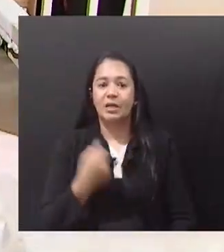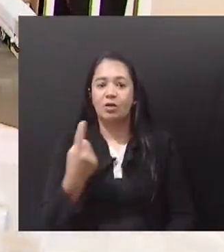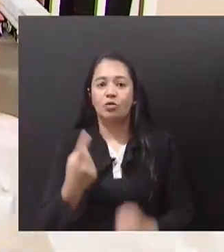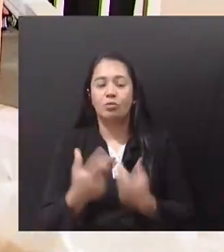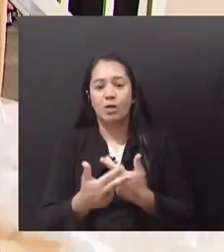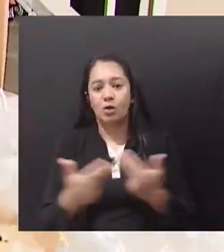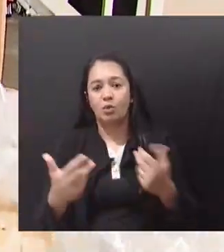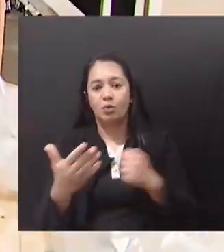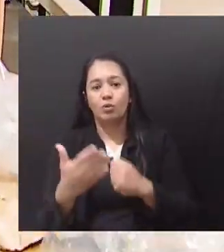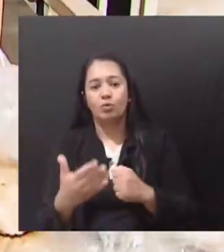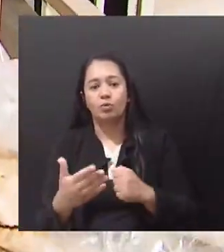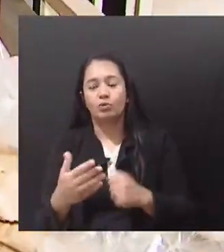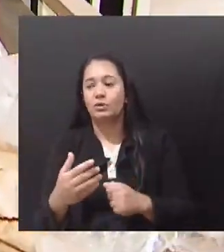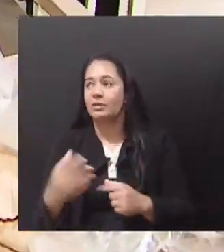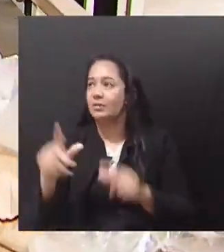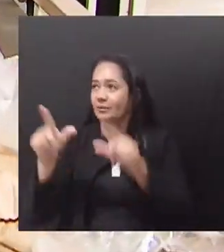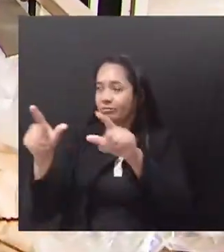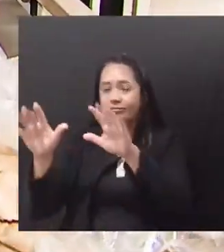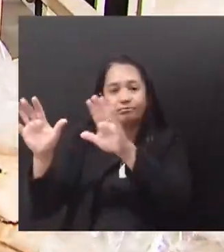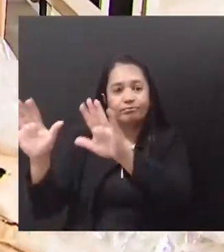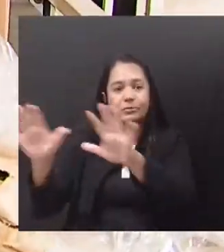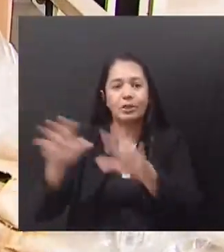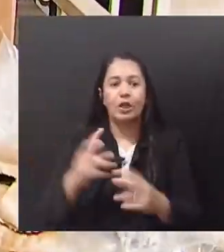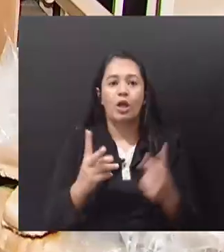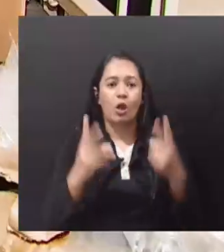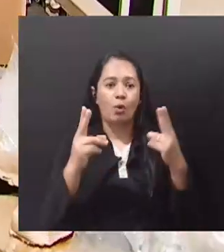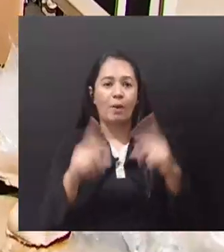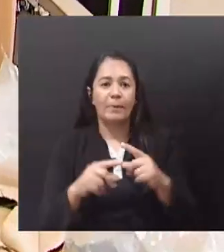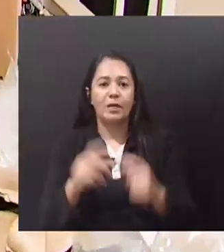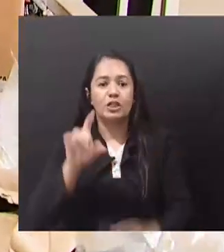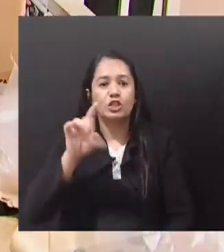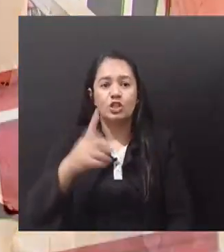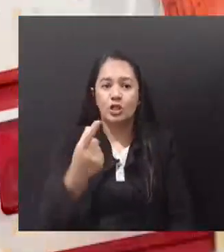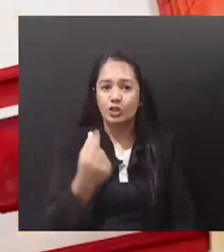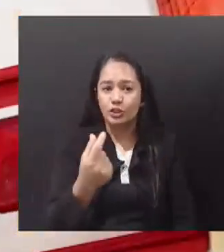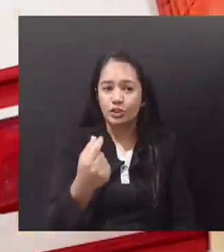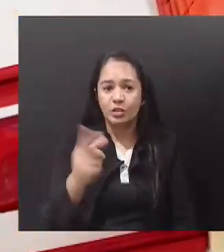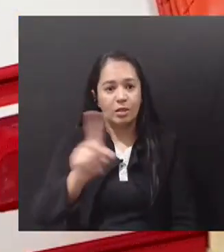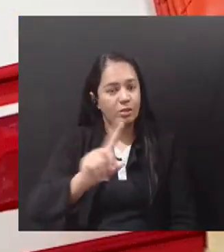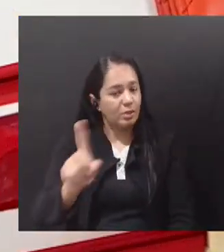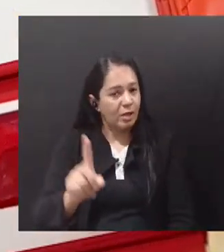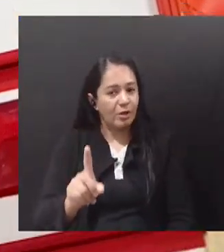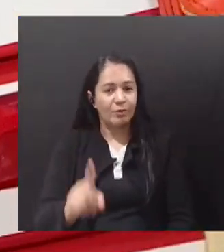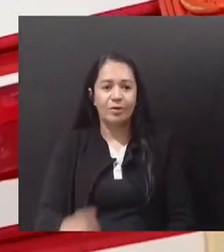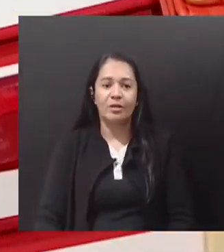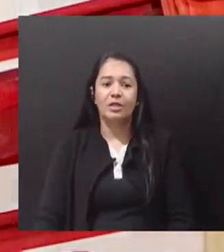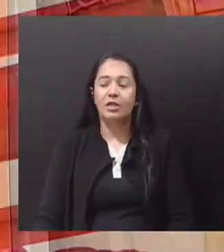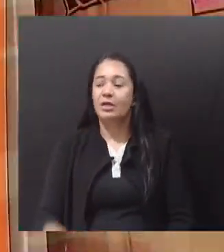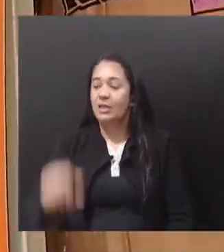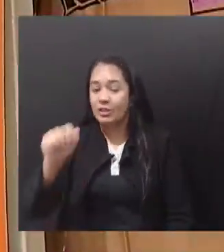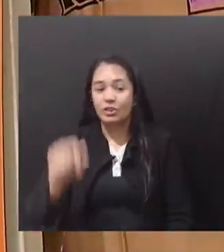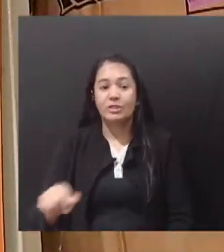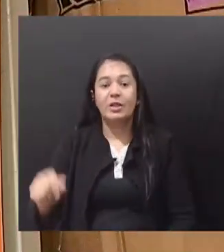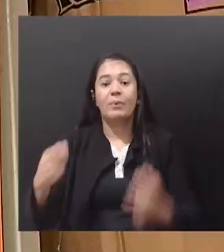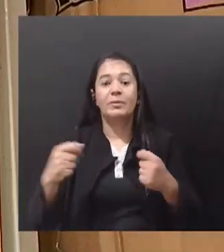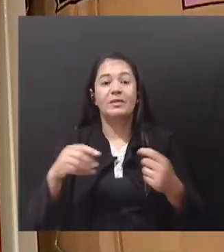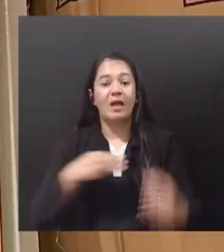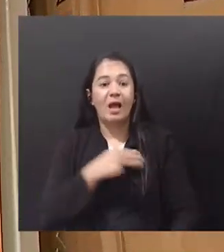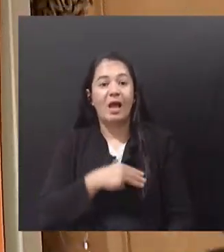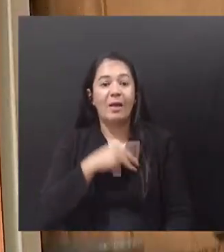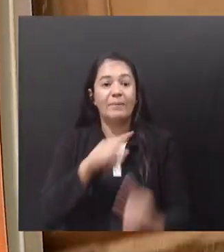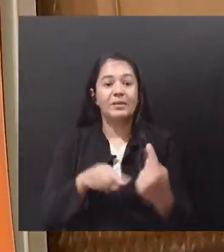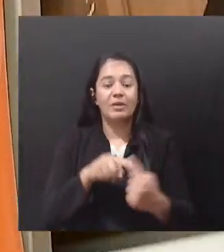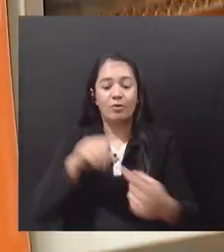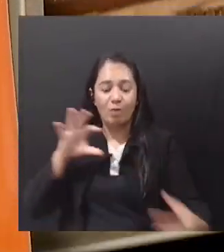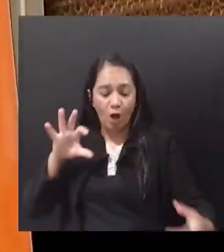de bazares como esse, né? Mas não é só de dinheiro que a fraternidade vive. Muito pelo contrário, a fraternidade, a missão dela é